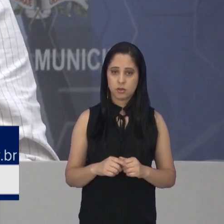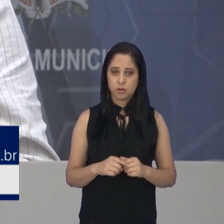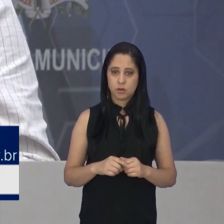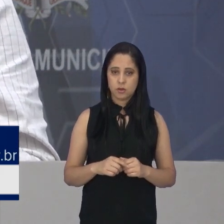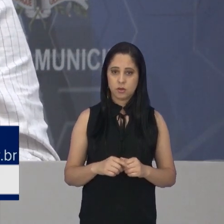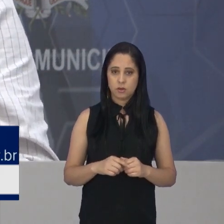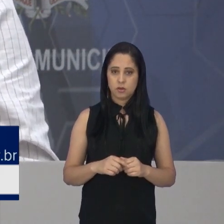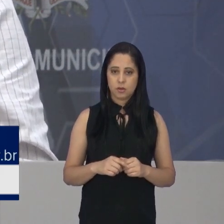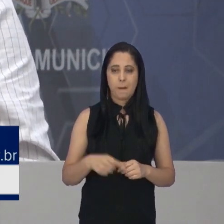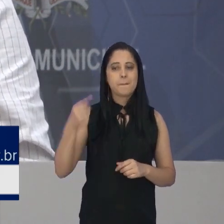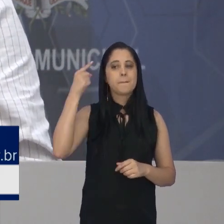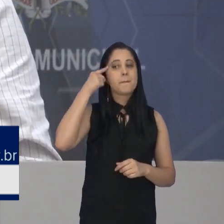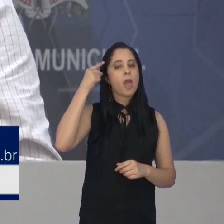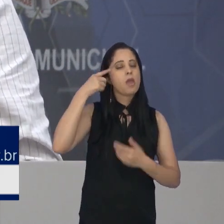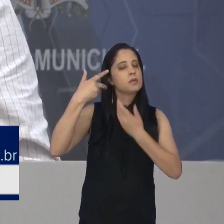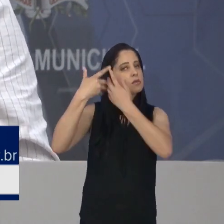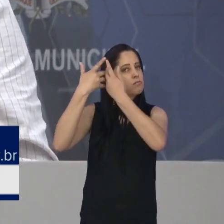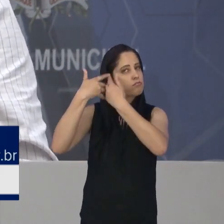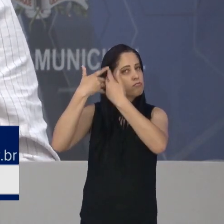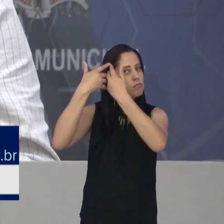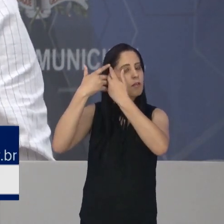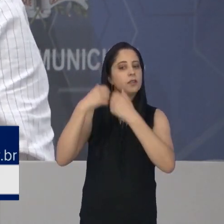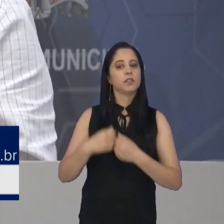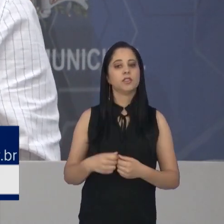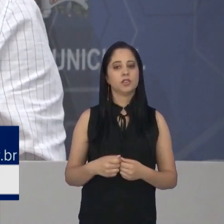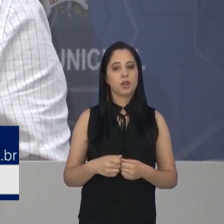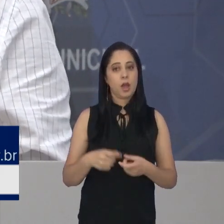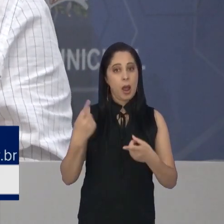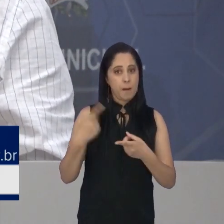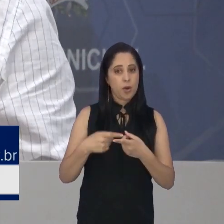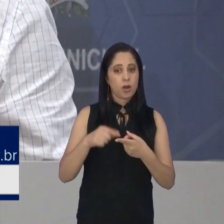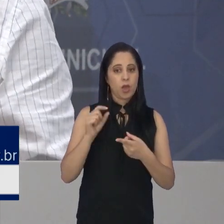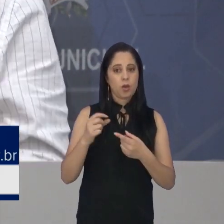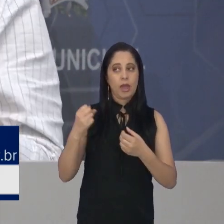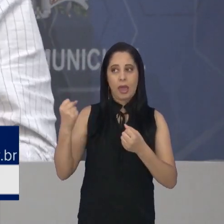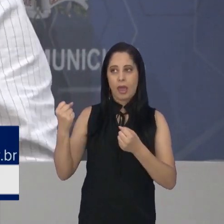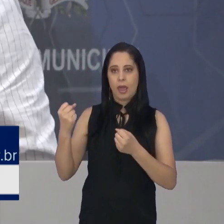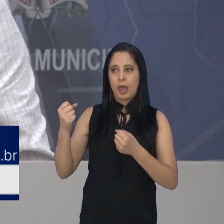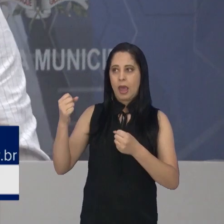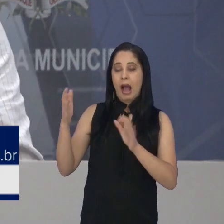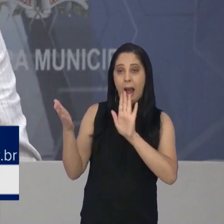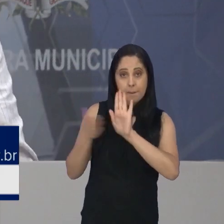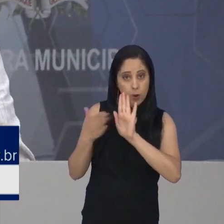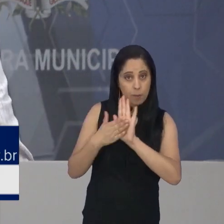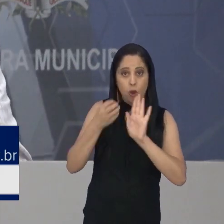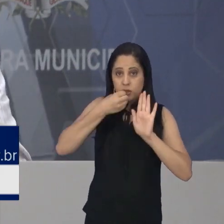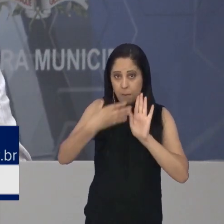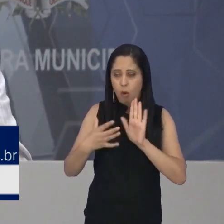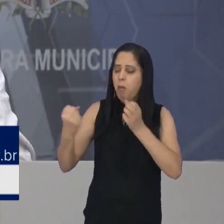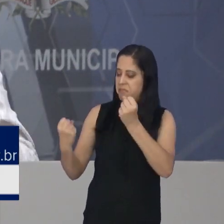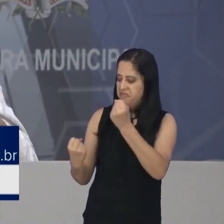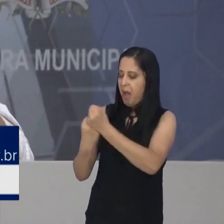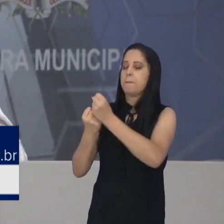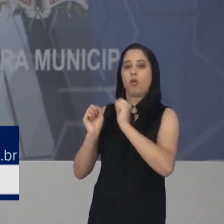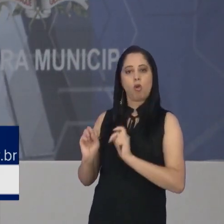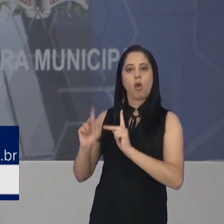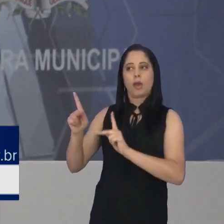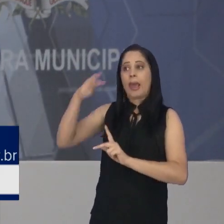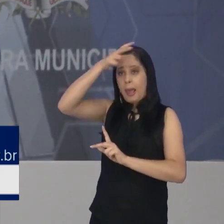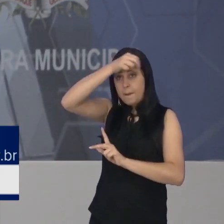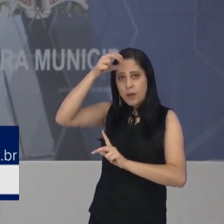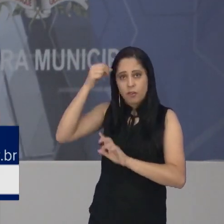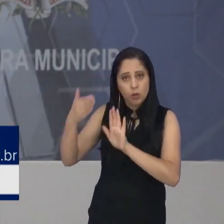que pensem bem, porque uma coisa é apoiar as boas medidas, e há boas medidas do governo, A base tem